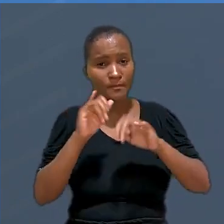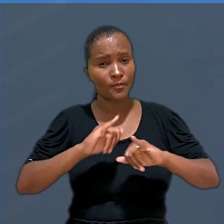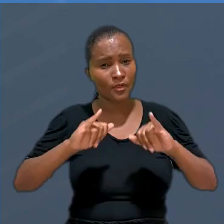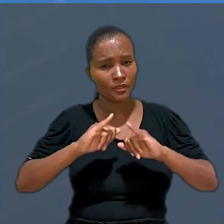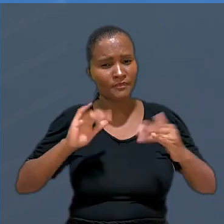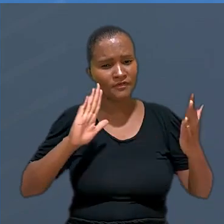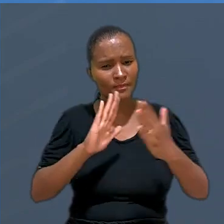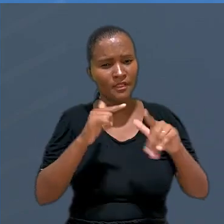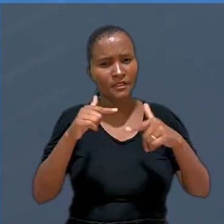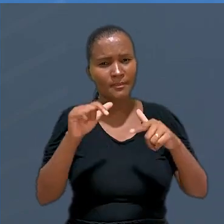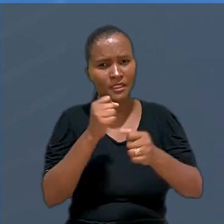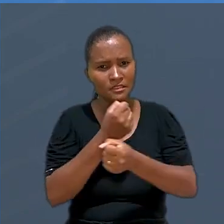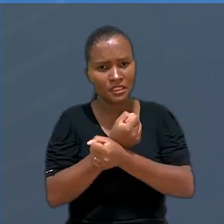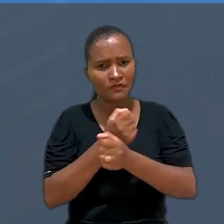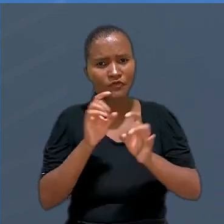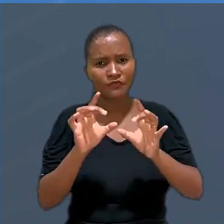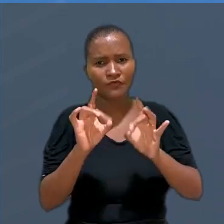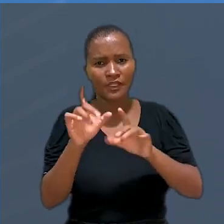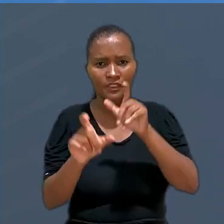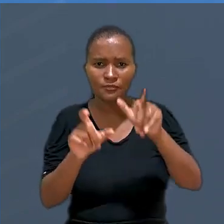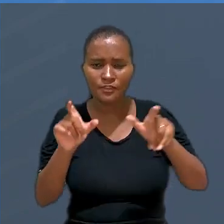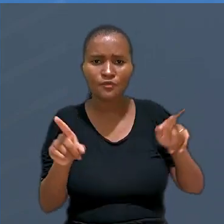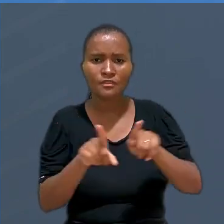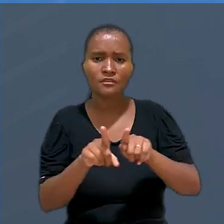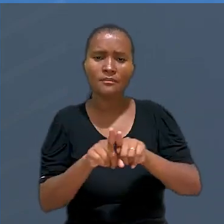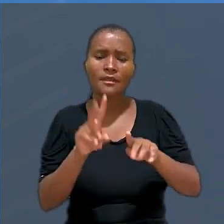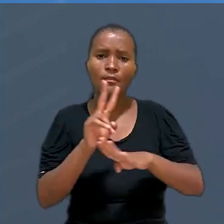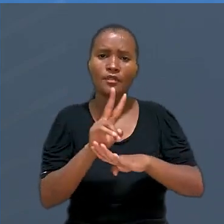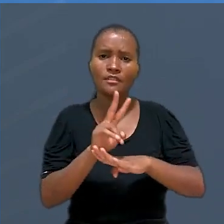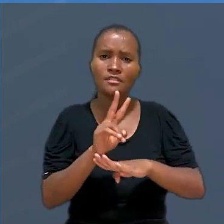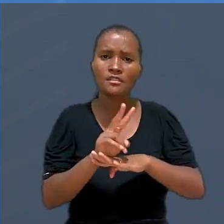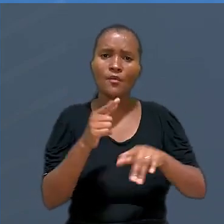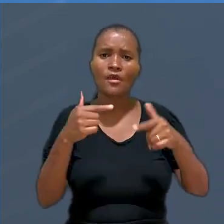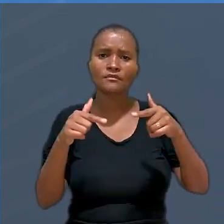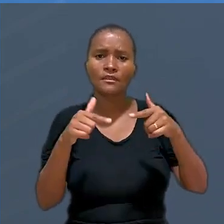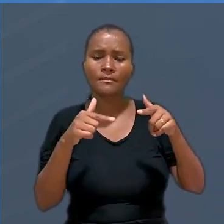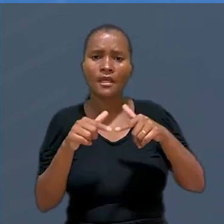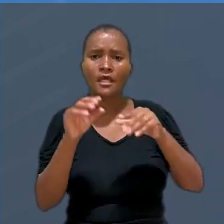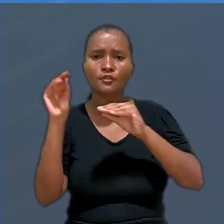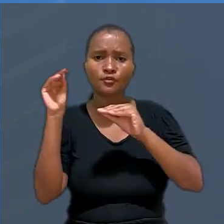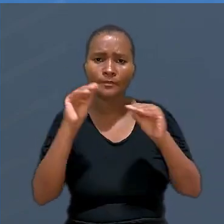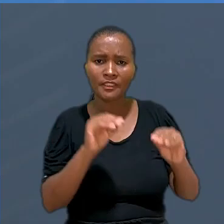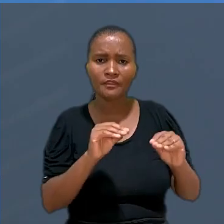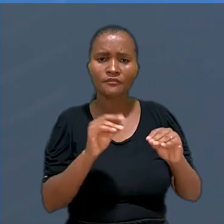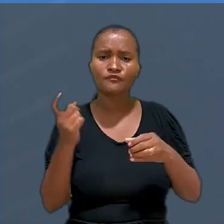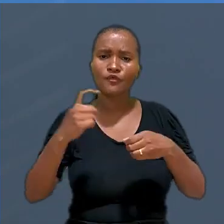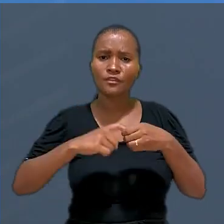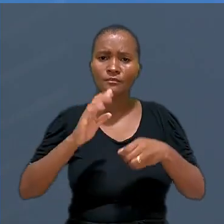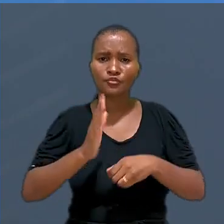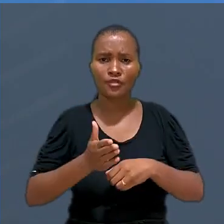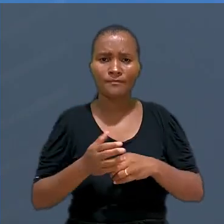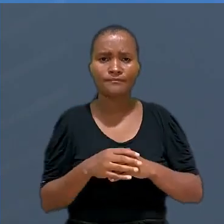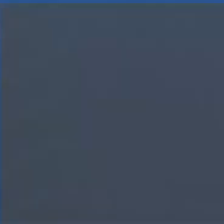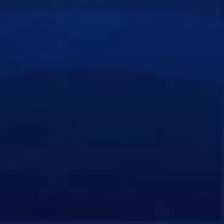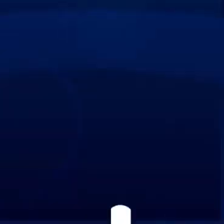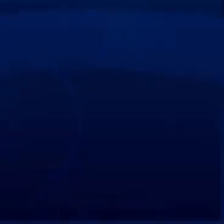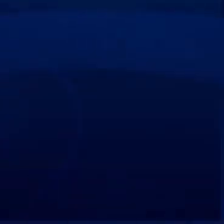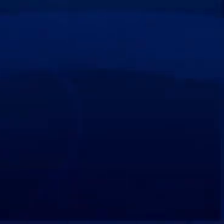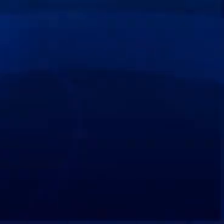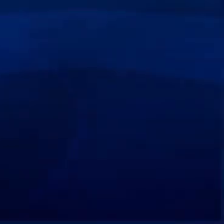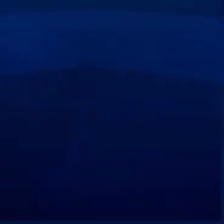programa de enfrentamento ao trabalho escravo, ao tráfico de pessoas e de proteção ao trabalho do migrante. A gente volta já.